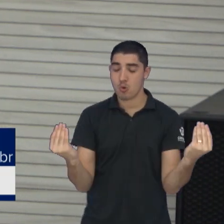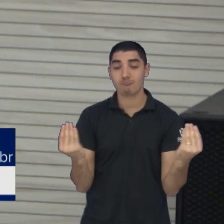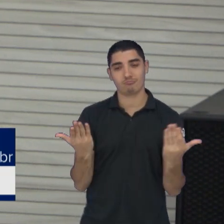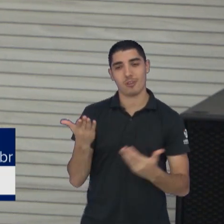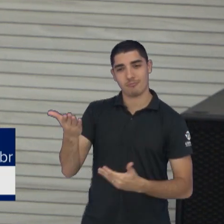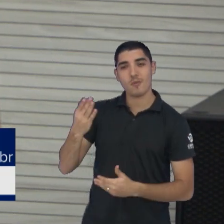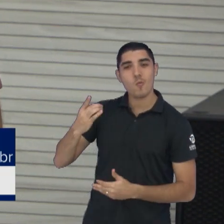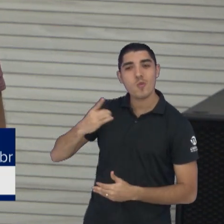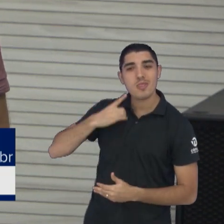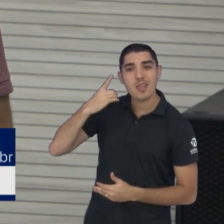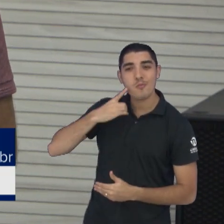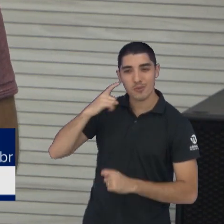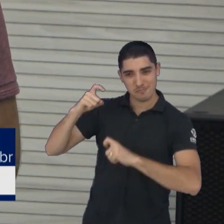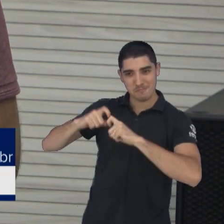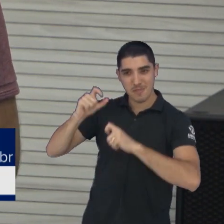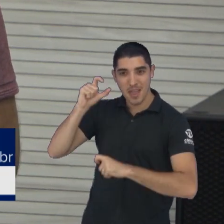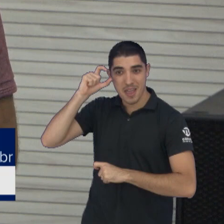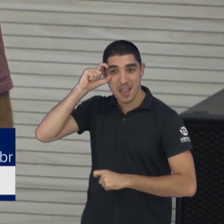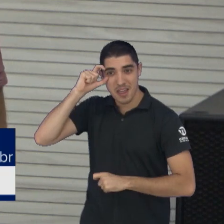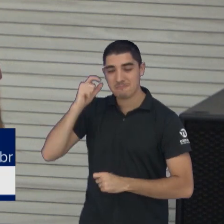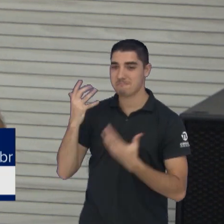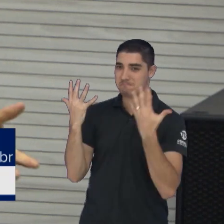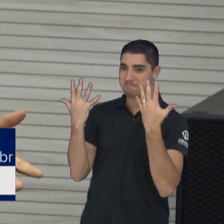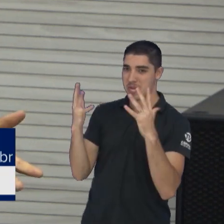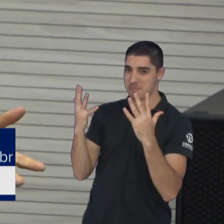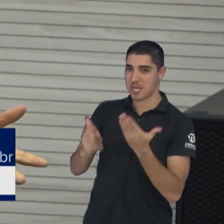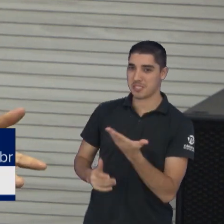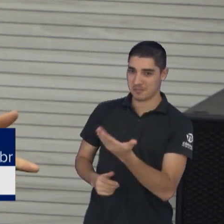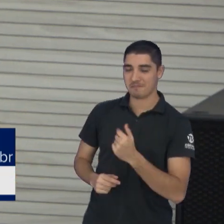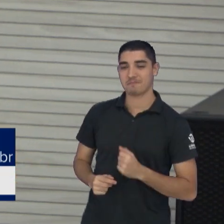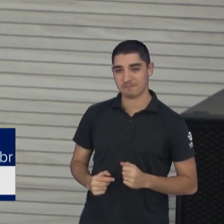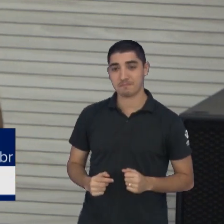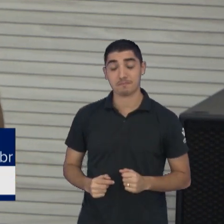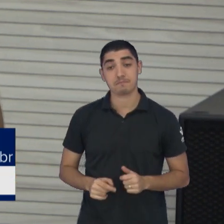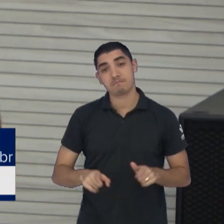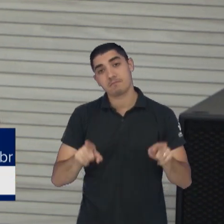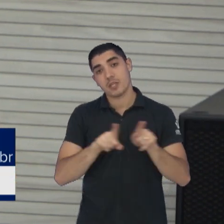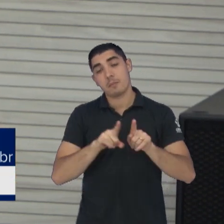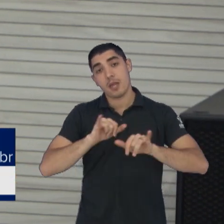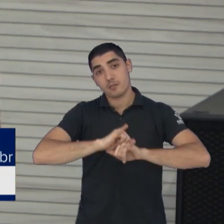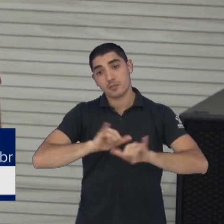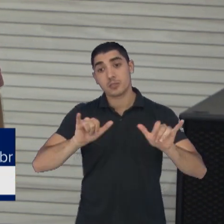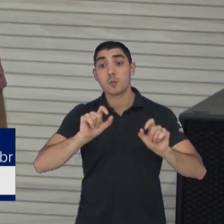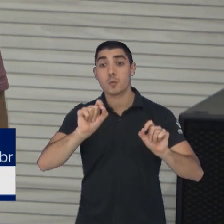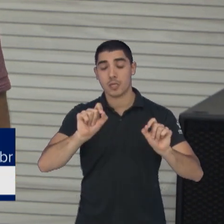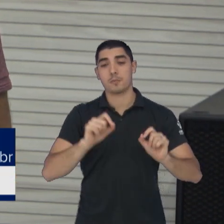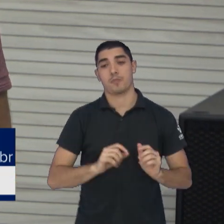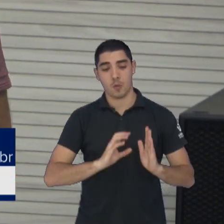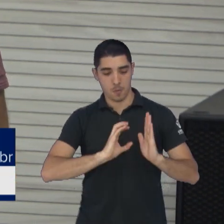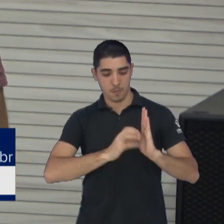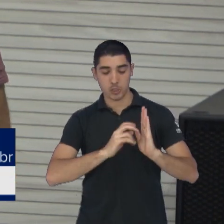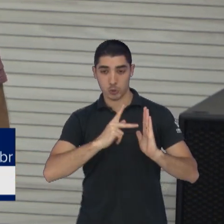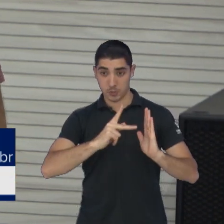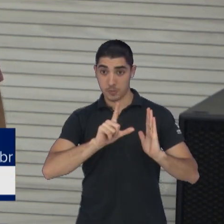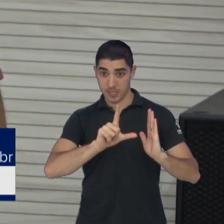deputado pelo lançamento da pré-campanha dele, e dizer, senhor presidente, que o PL, na tarde de